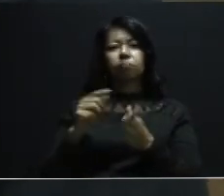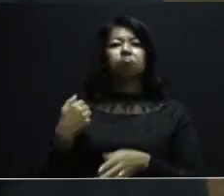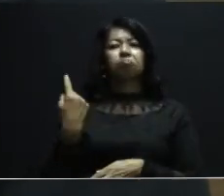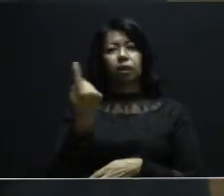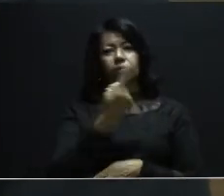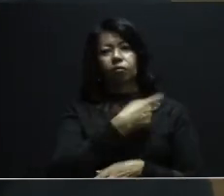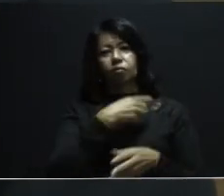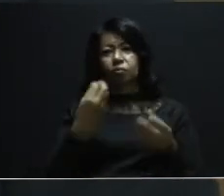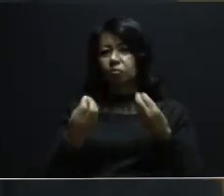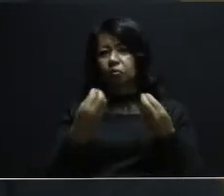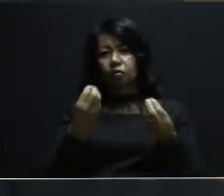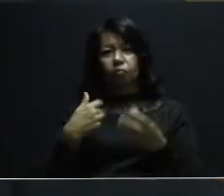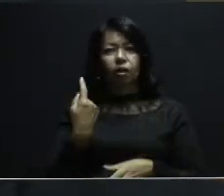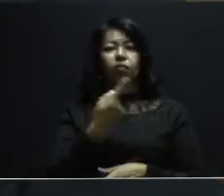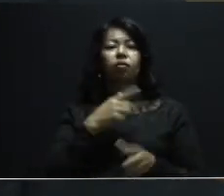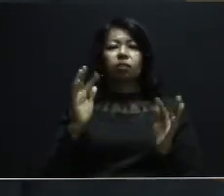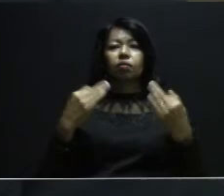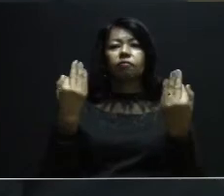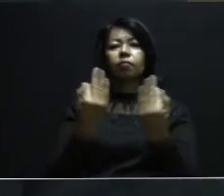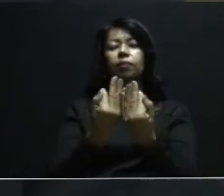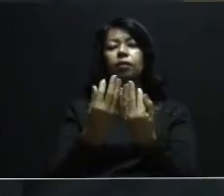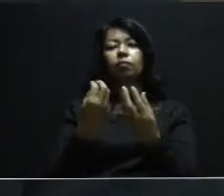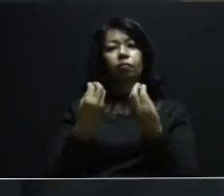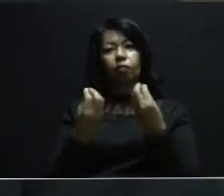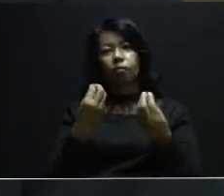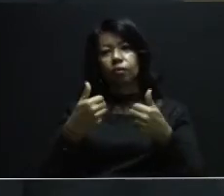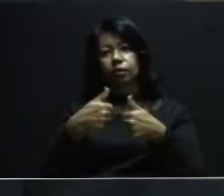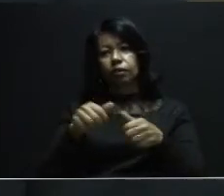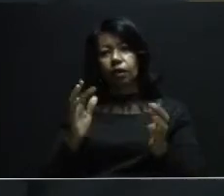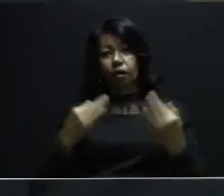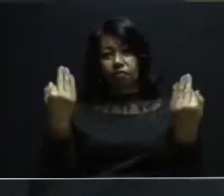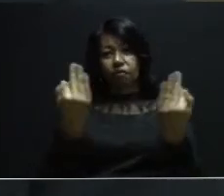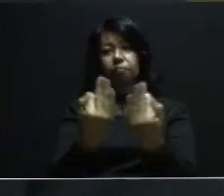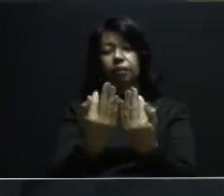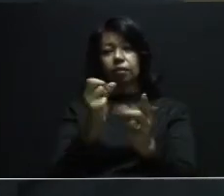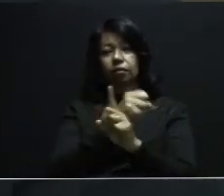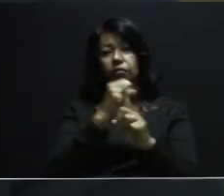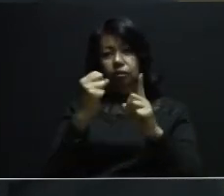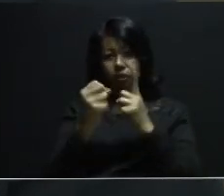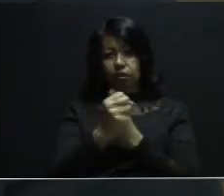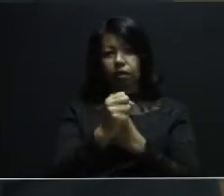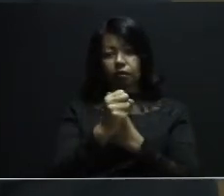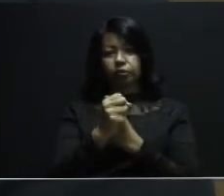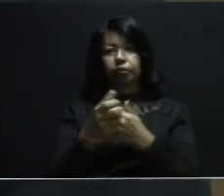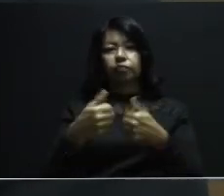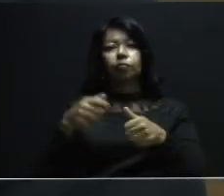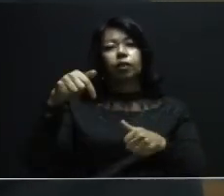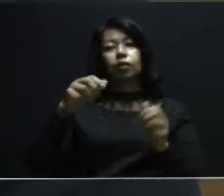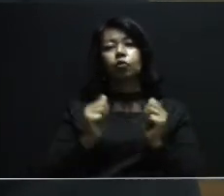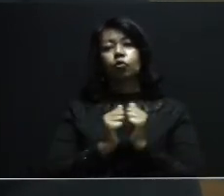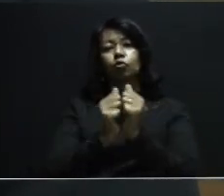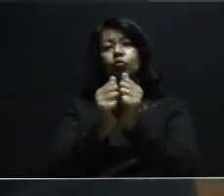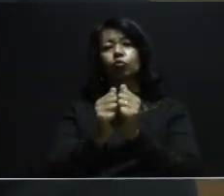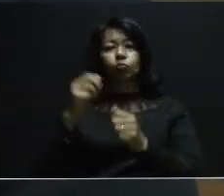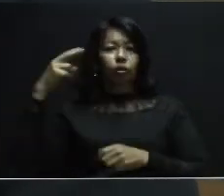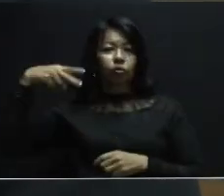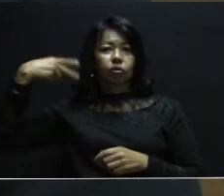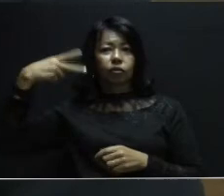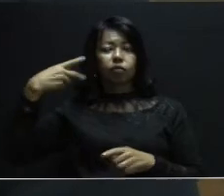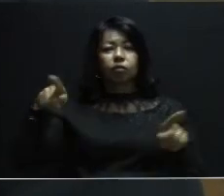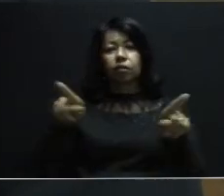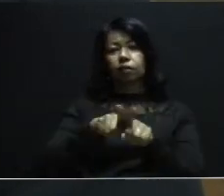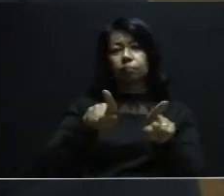nós. Como vai a nossa família? Como vai a família e nossa sociedade? Estivemos aqui juntos com todos os vereadores,